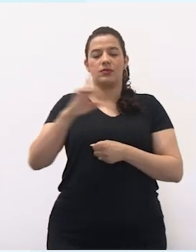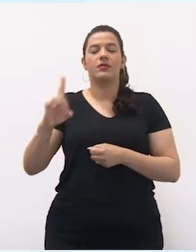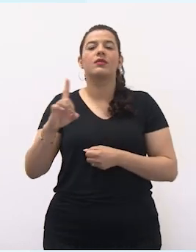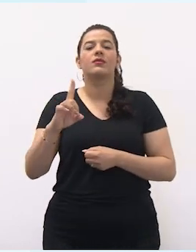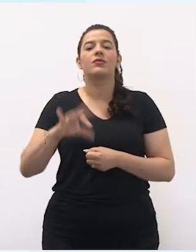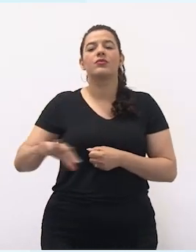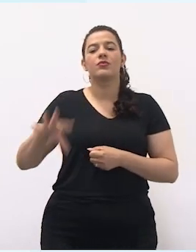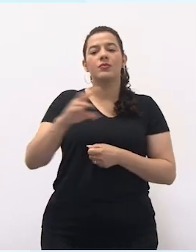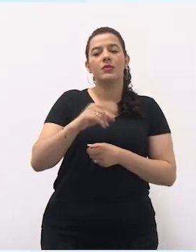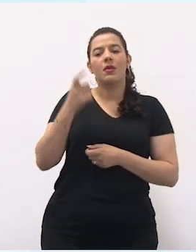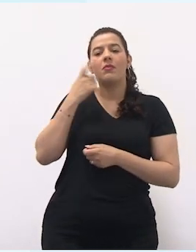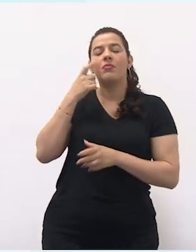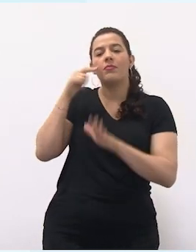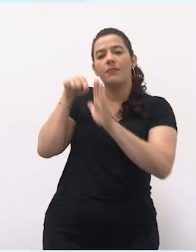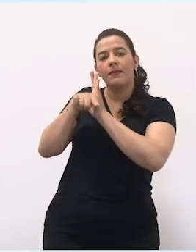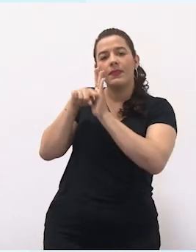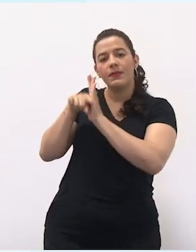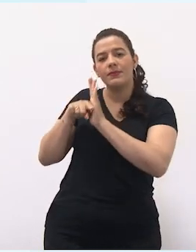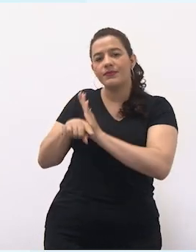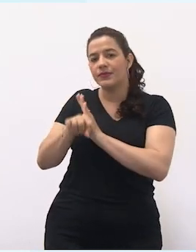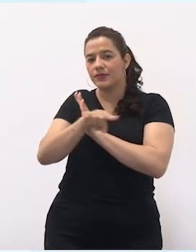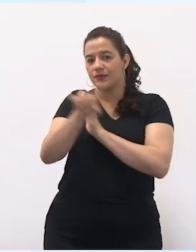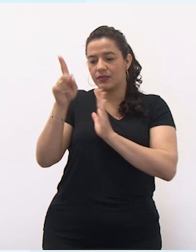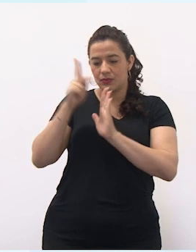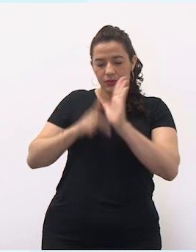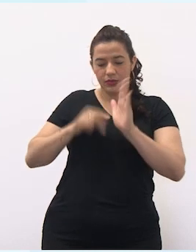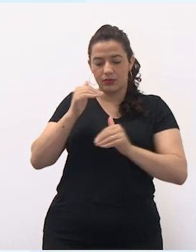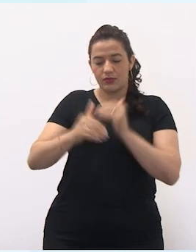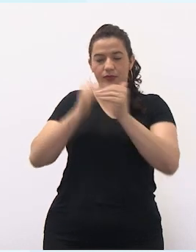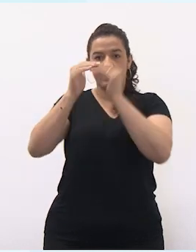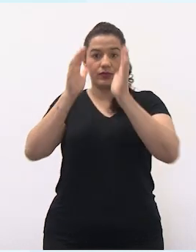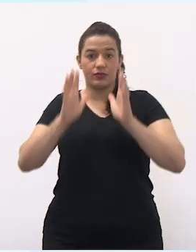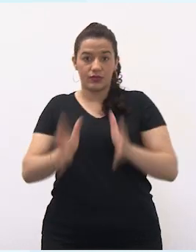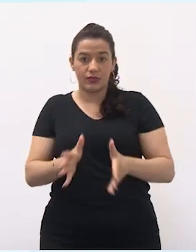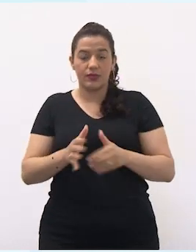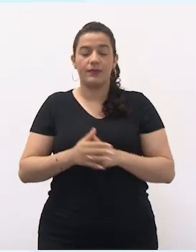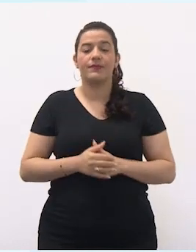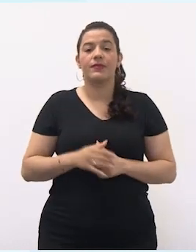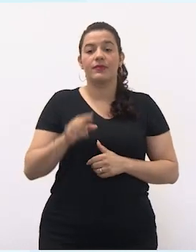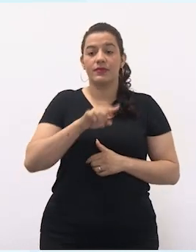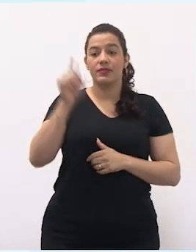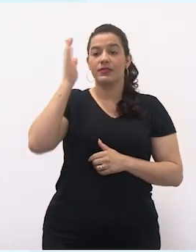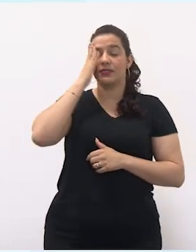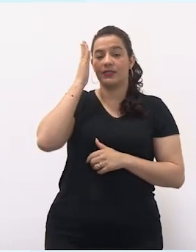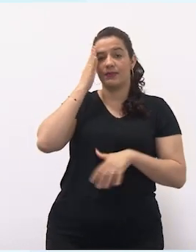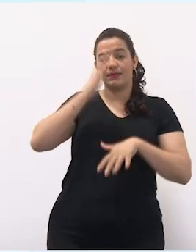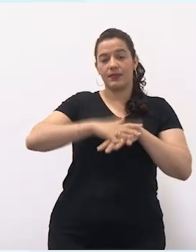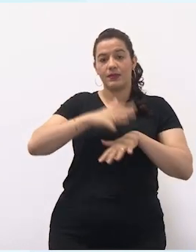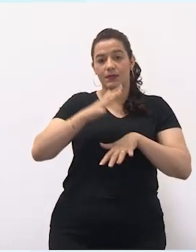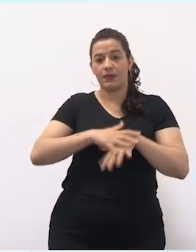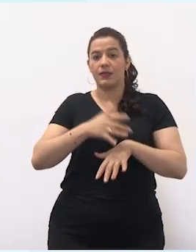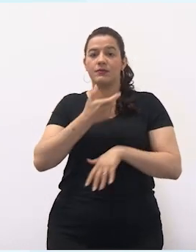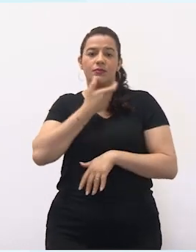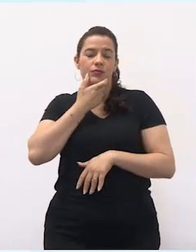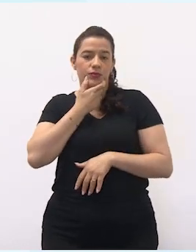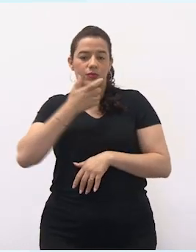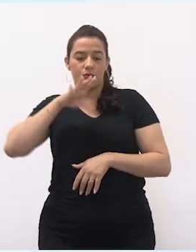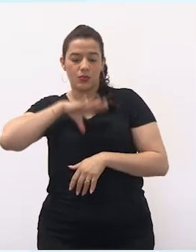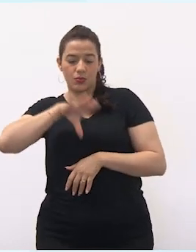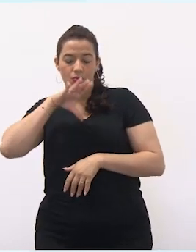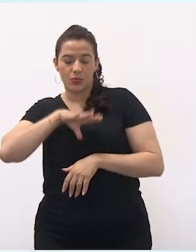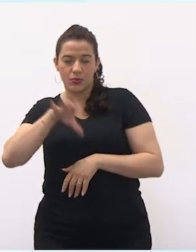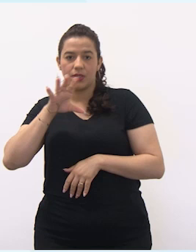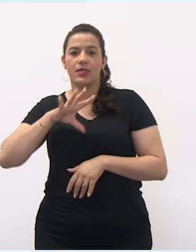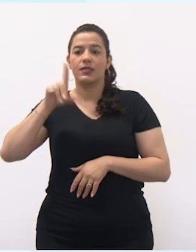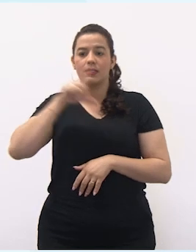que observar os projetos que vocês já vêm desenvolvendo, as ações. A gente sabe que matemática, língua portuguesa tem a particularidade